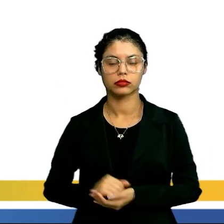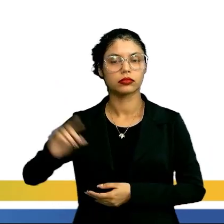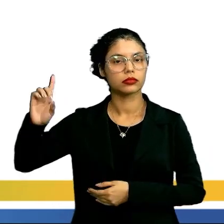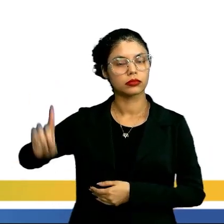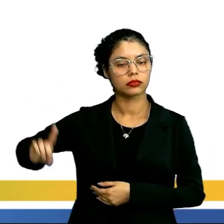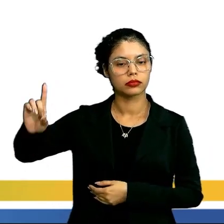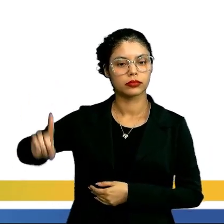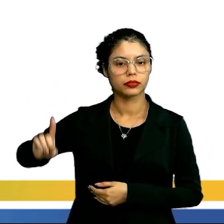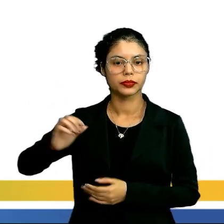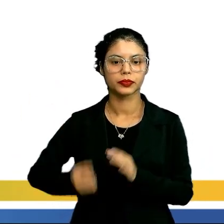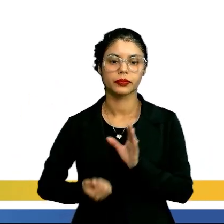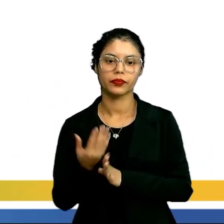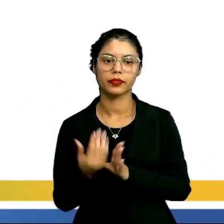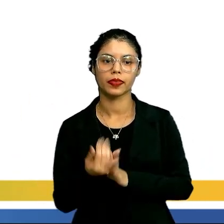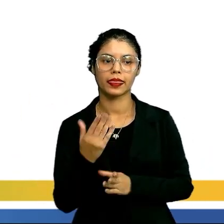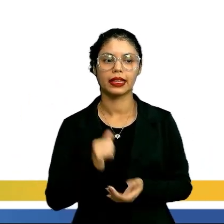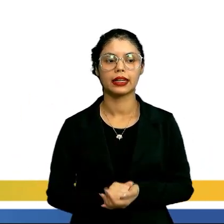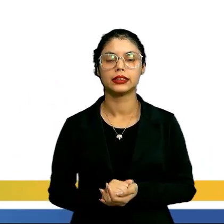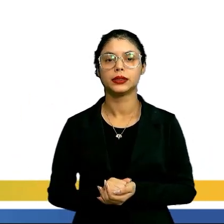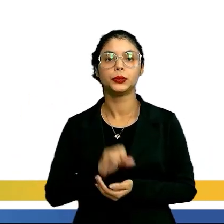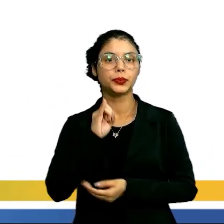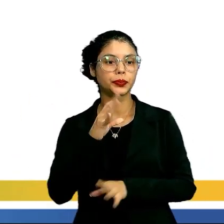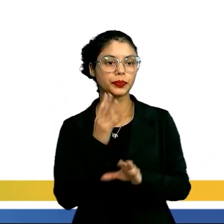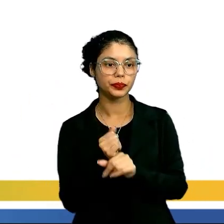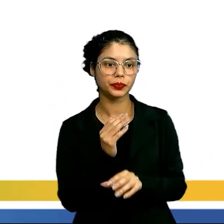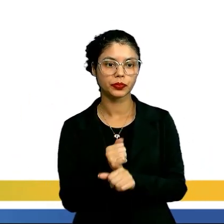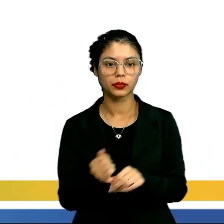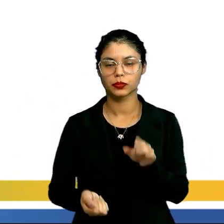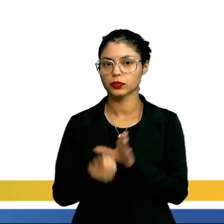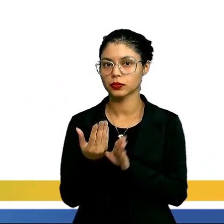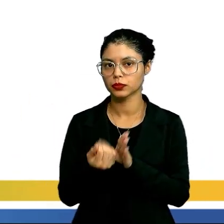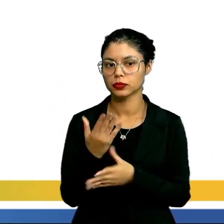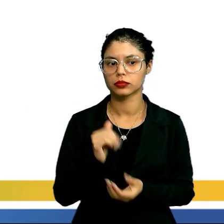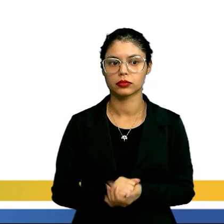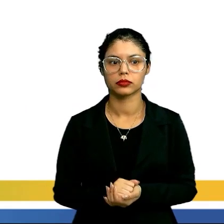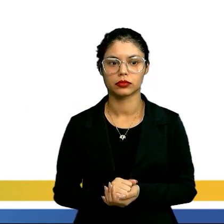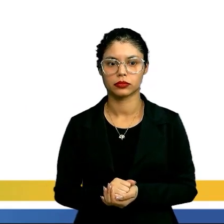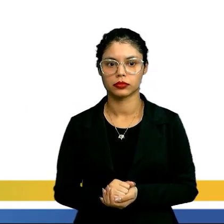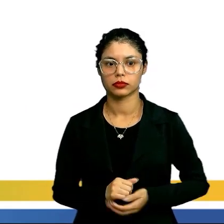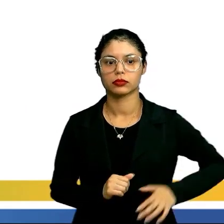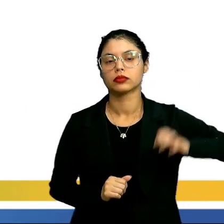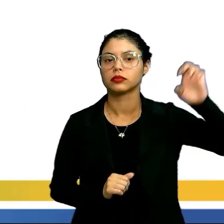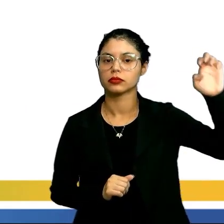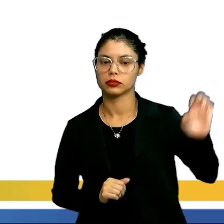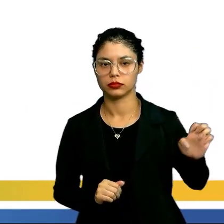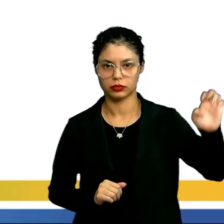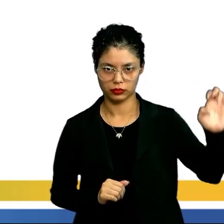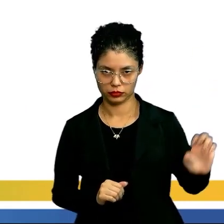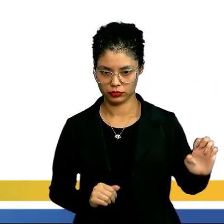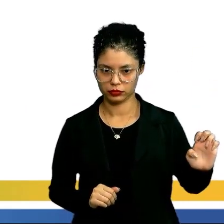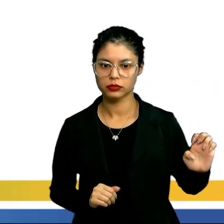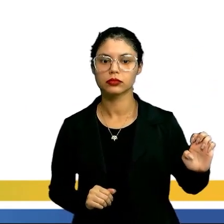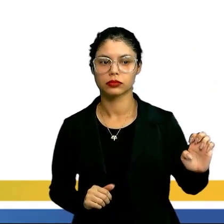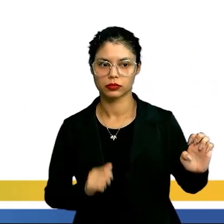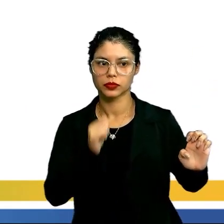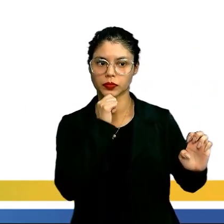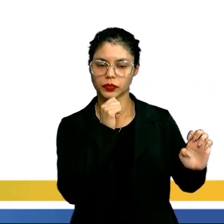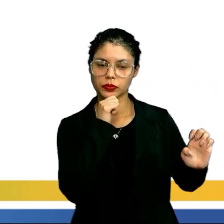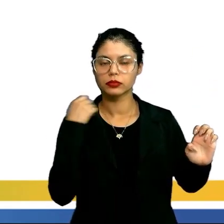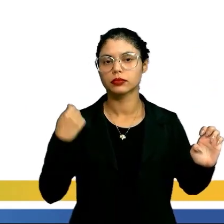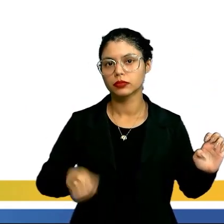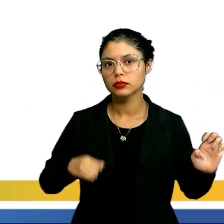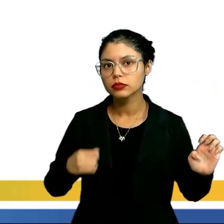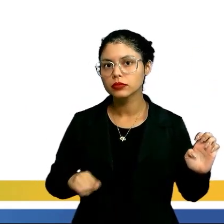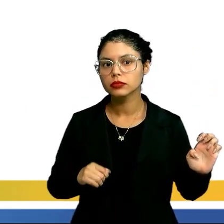reagente forma produto. Se eu adiciono um produto, o equilíbrio é deslocado para a esquerda, porque quando eu adiciono um produto, eu